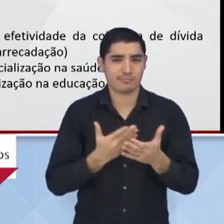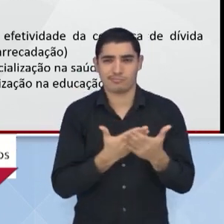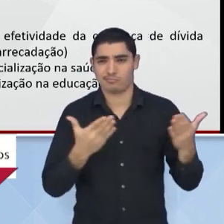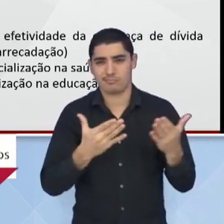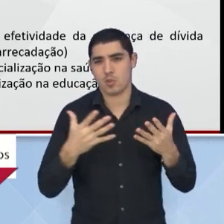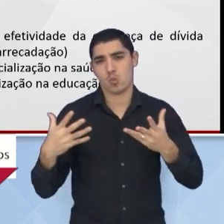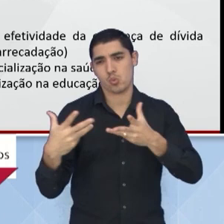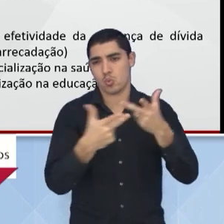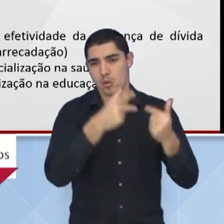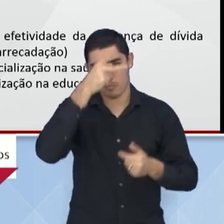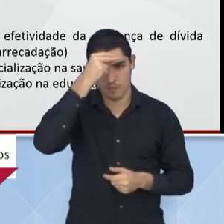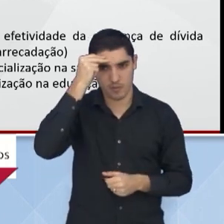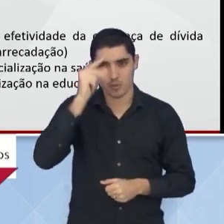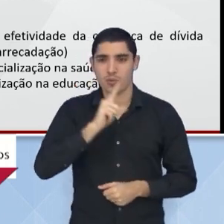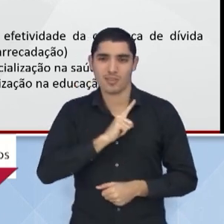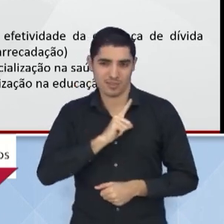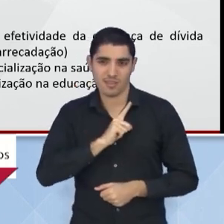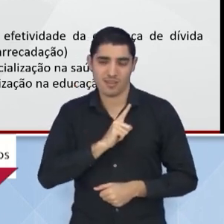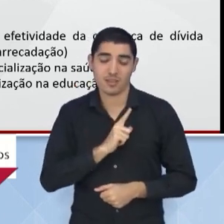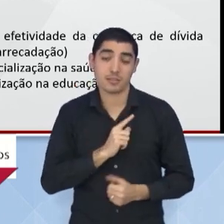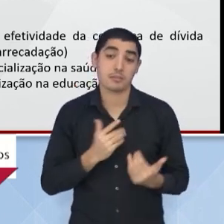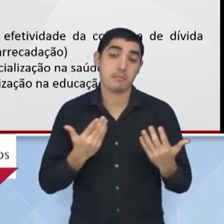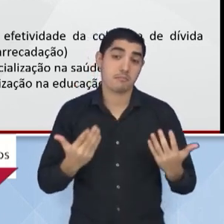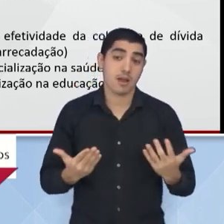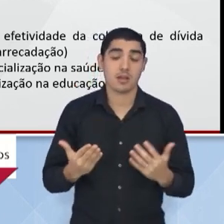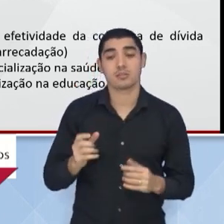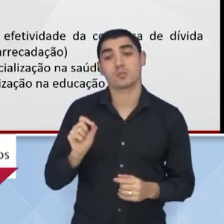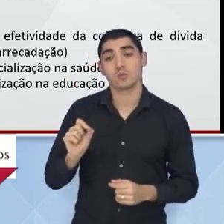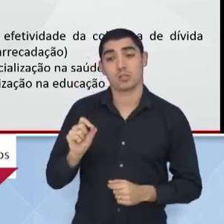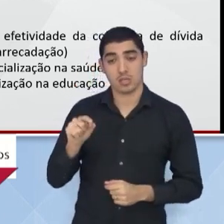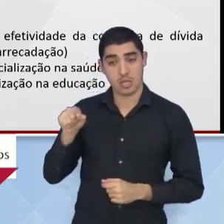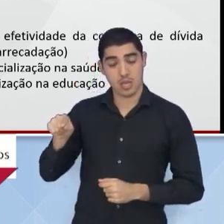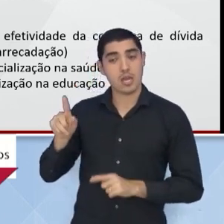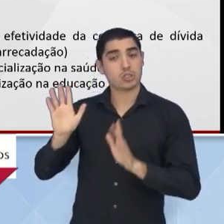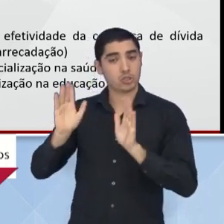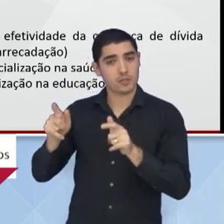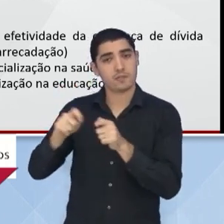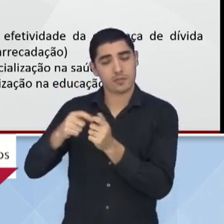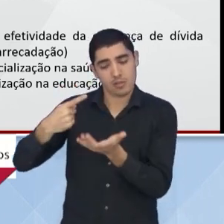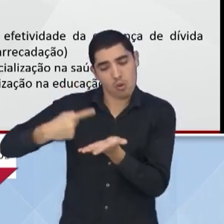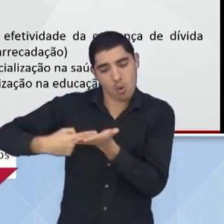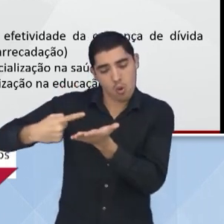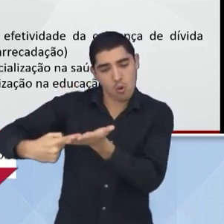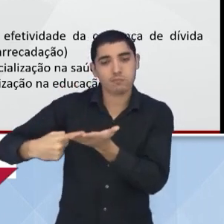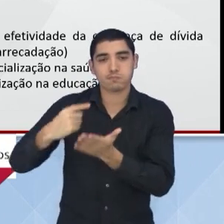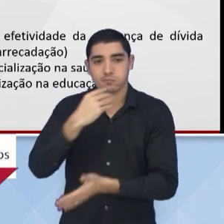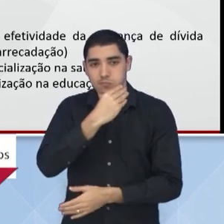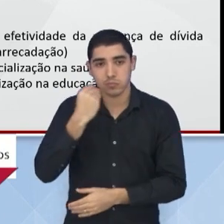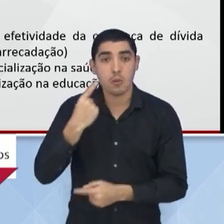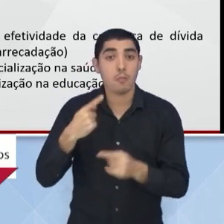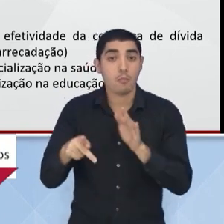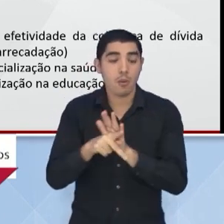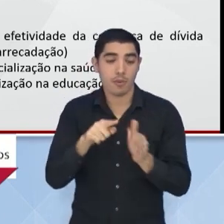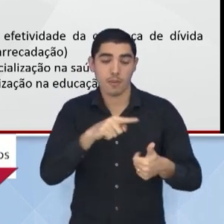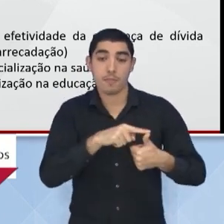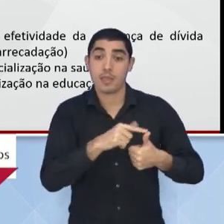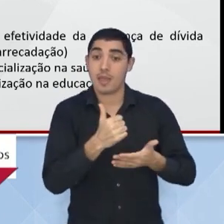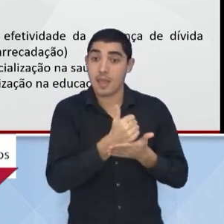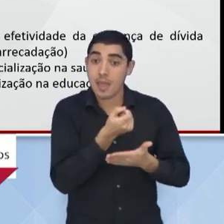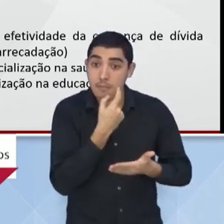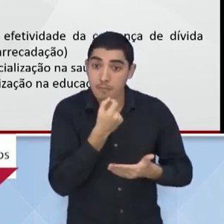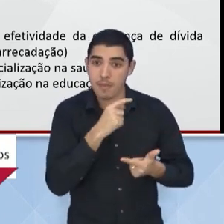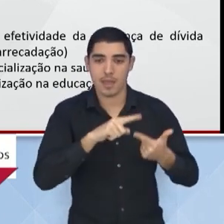específico eles fizeram ã também esses acordos em relação a medicamentos procedimentos de